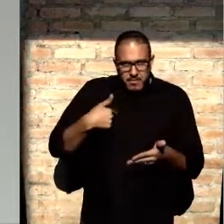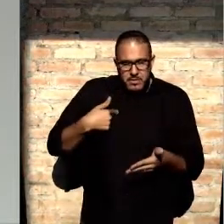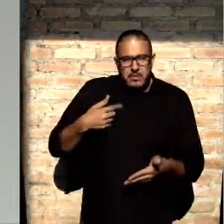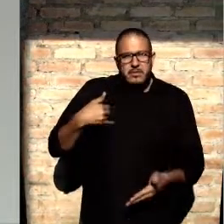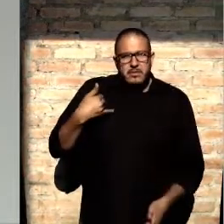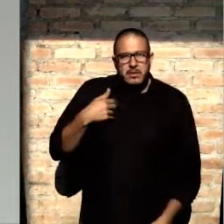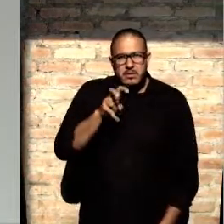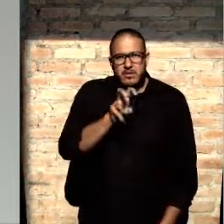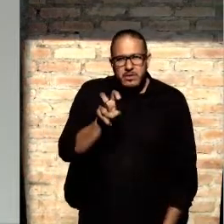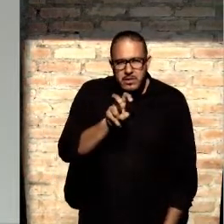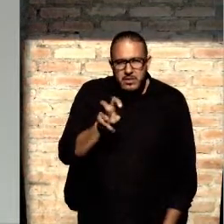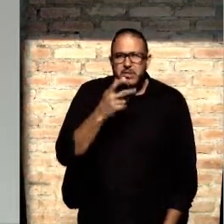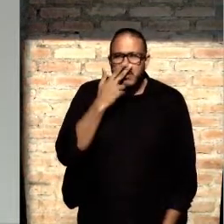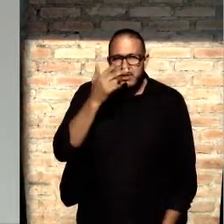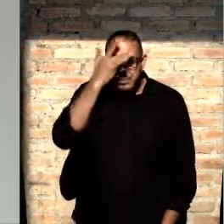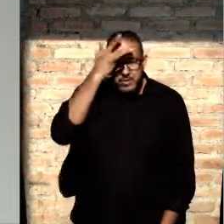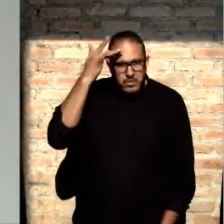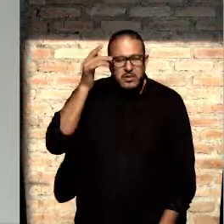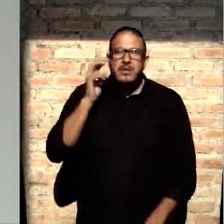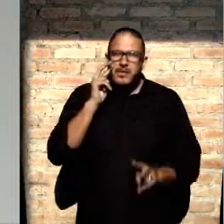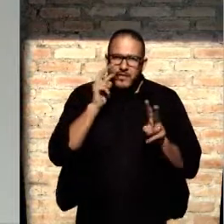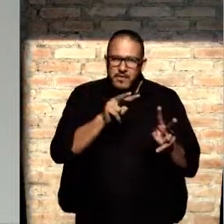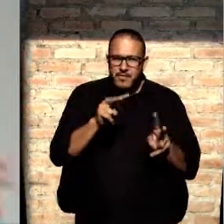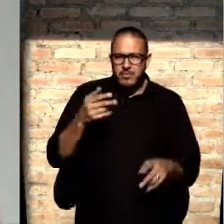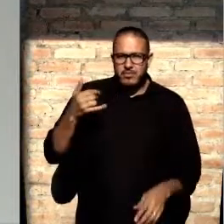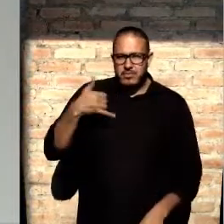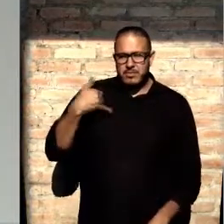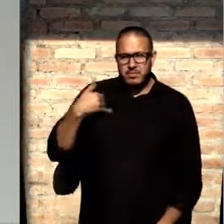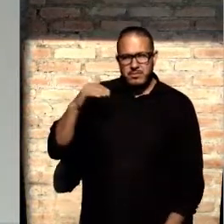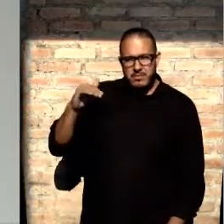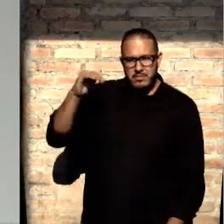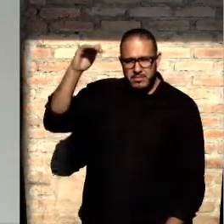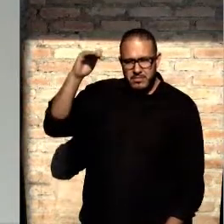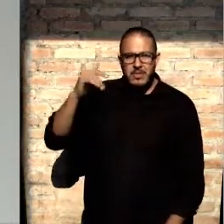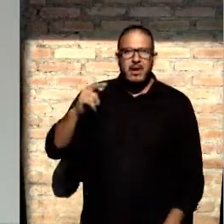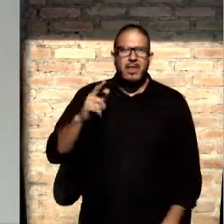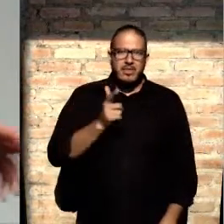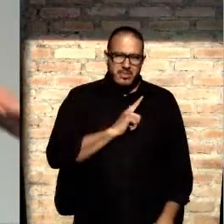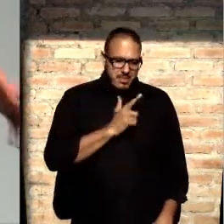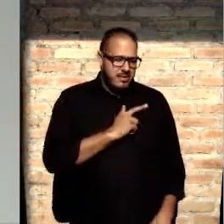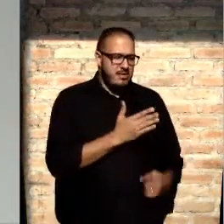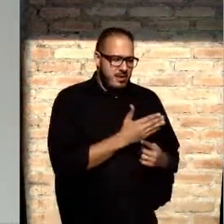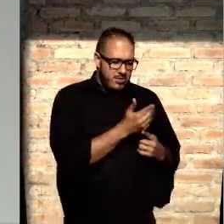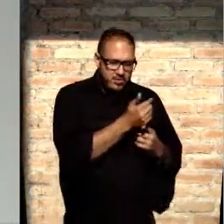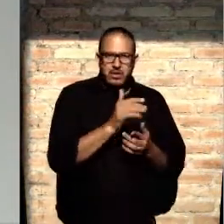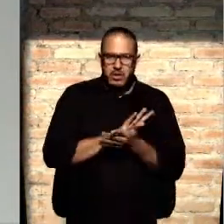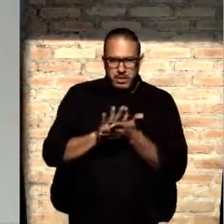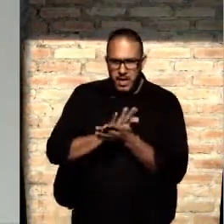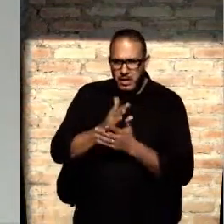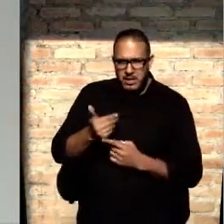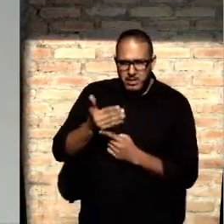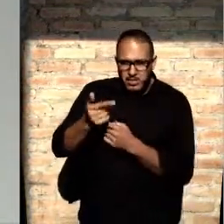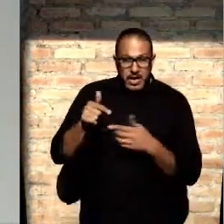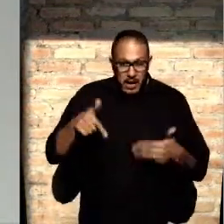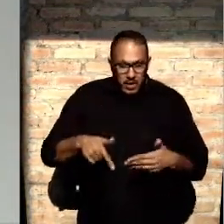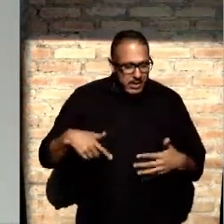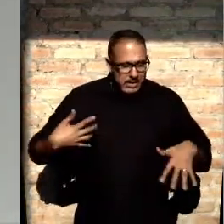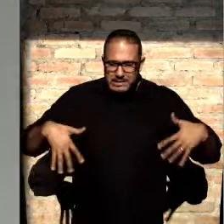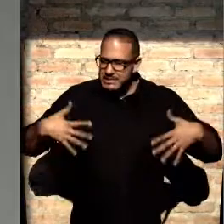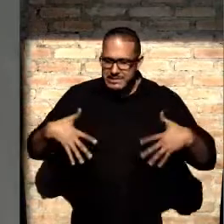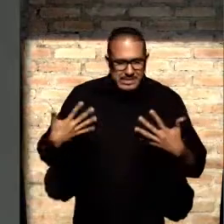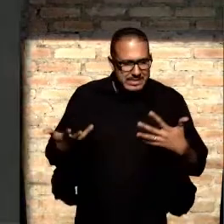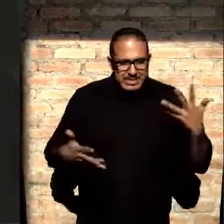eu acho que quem viveu na sua fase adulta com e sem tecnologia estação banda eu juro